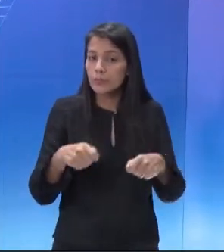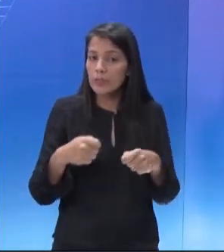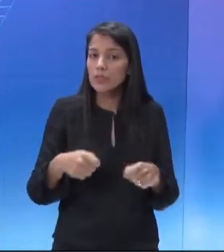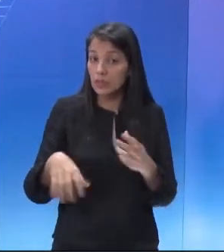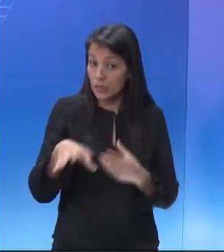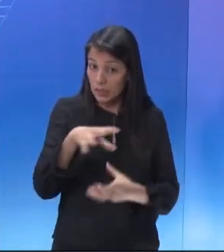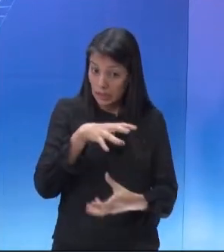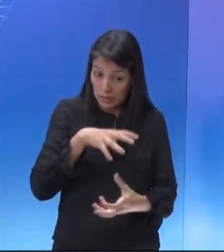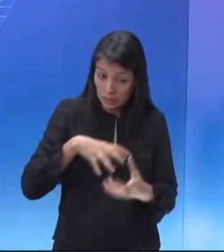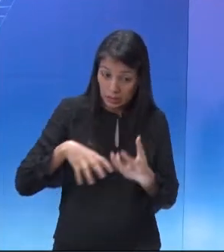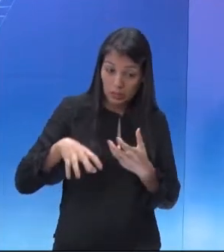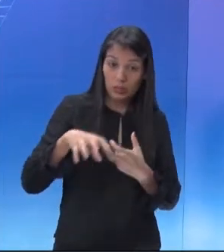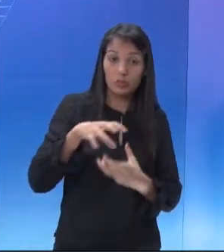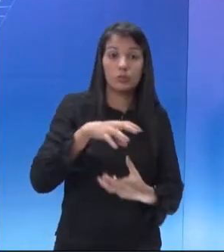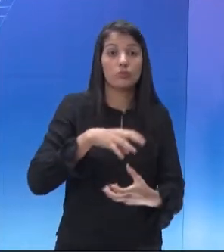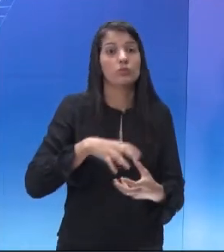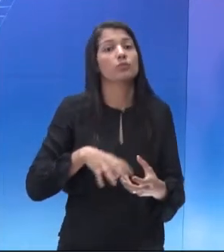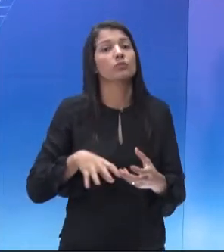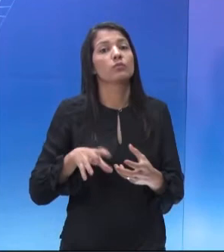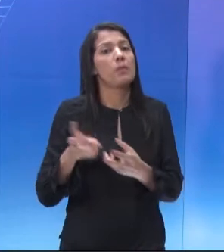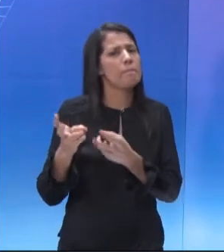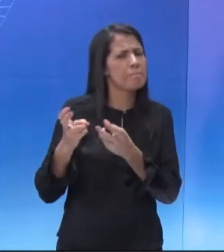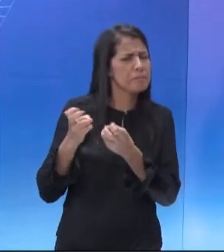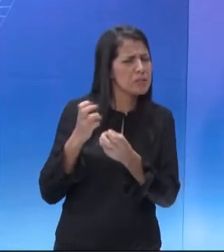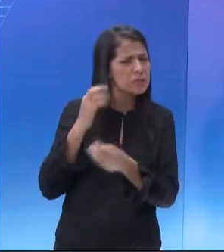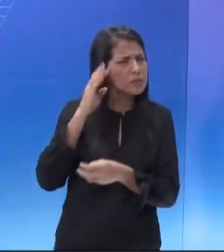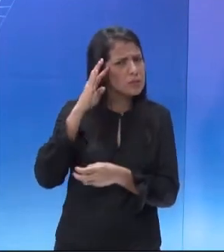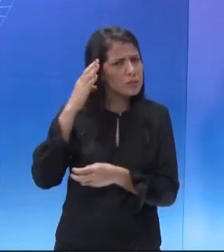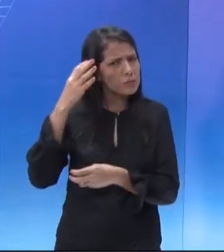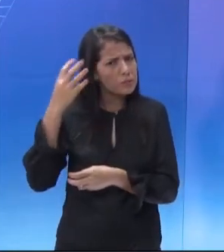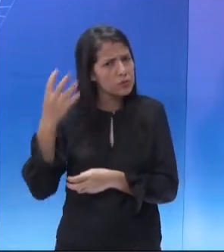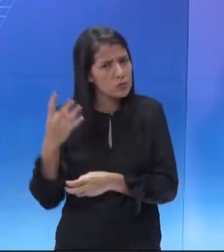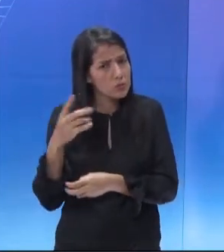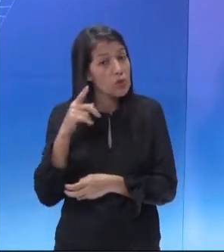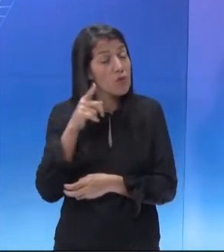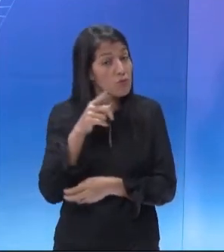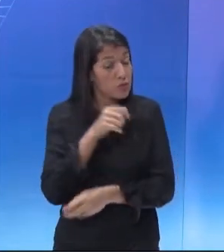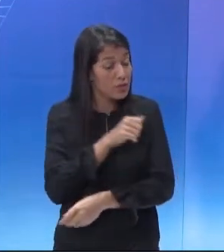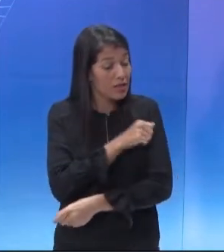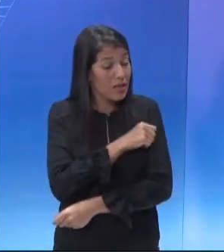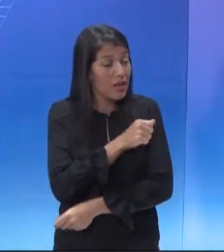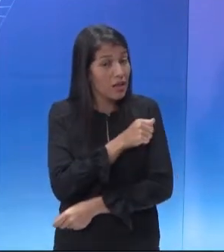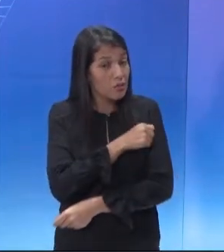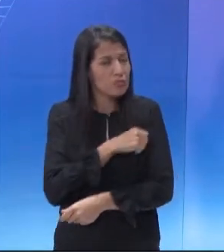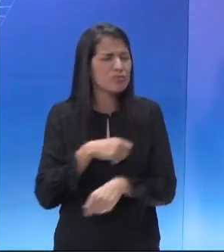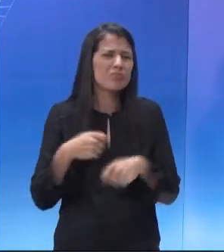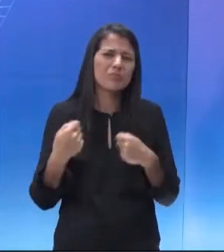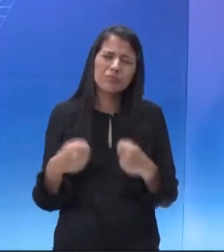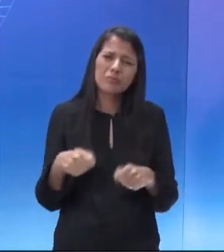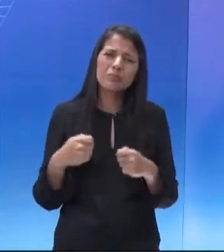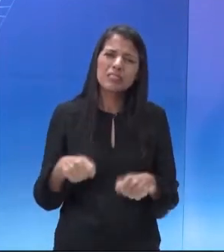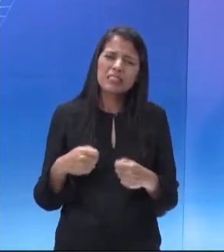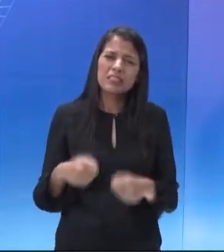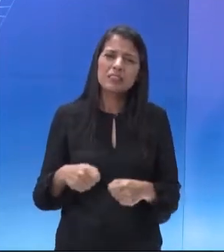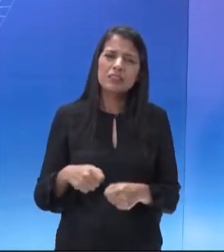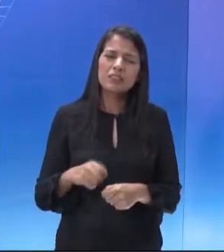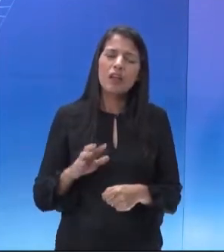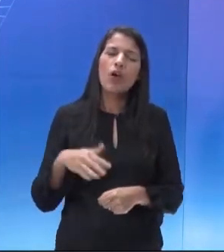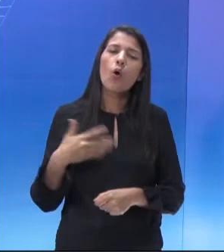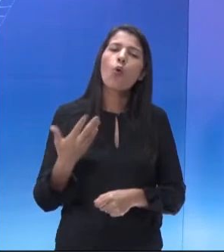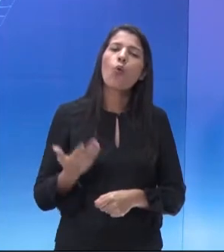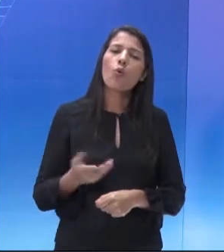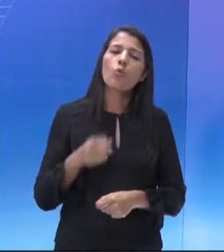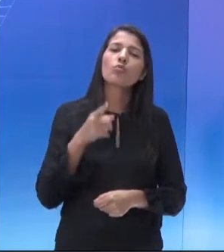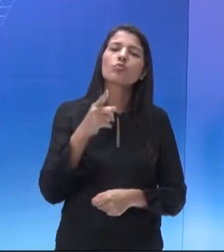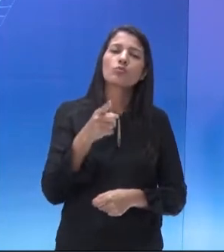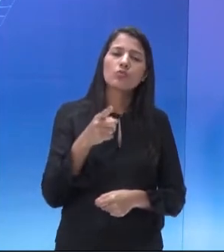públicas que toda a sociedade precisa se envolver. Então a ideia do candidato é que o candidato use essas ferramentas